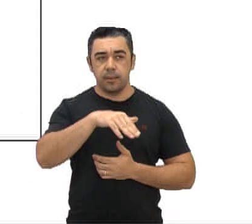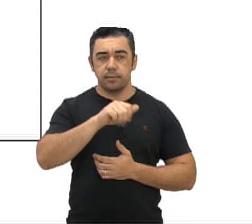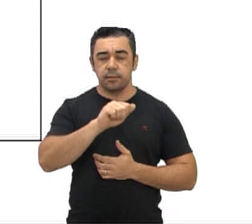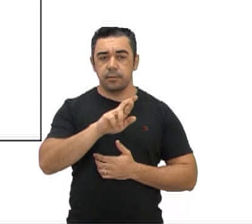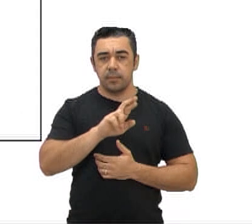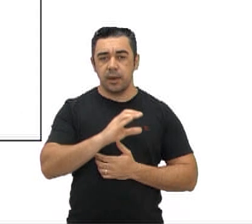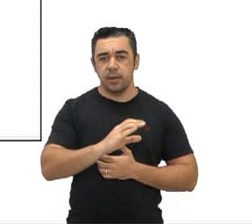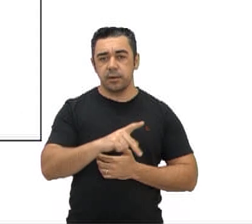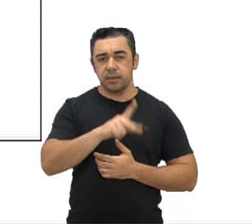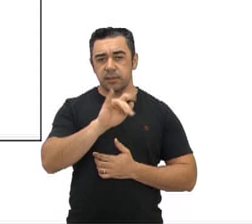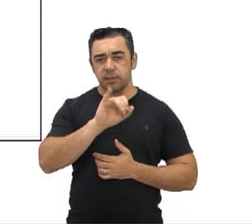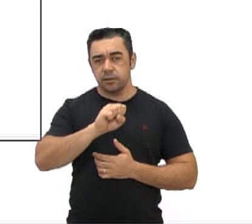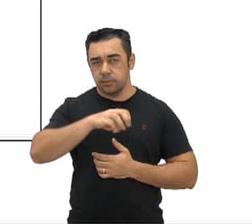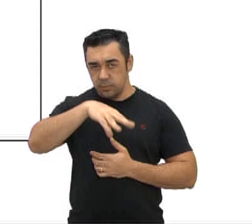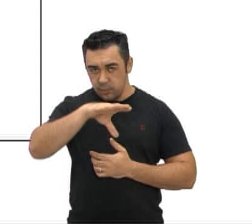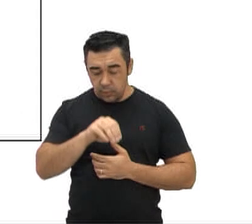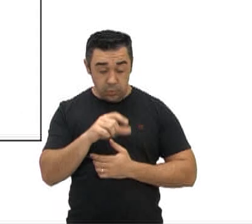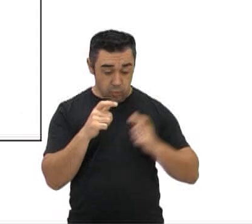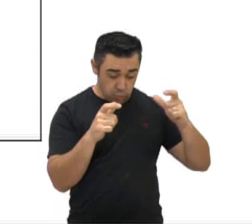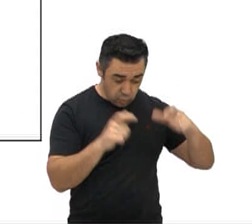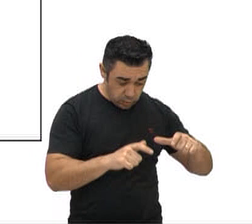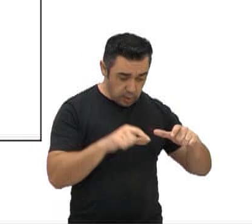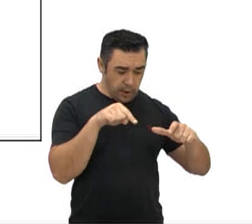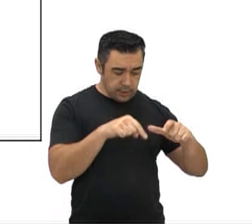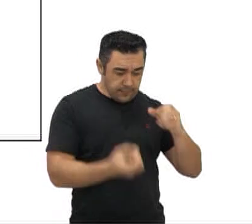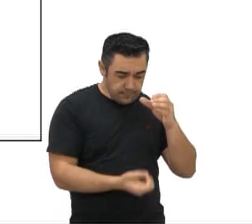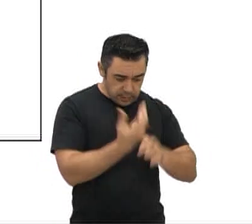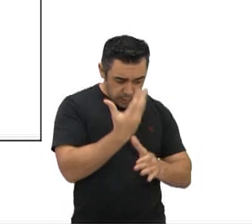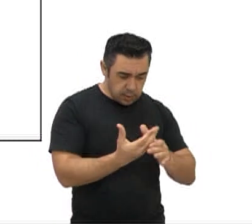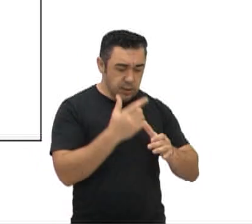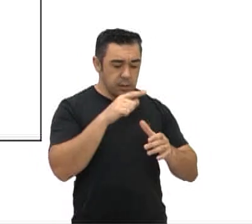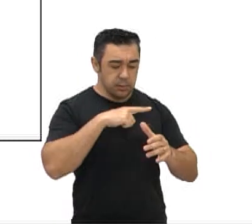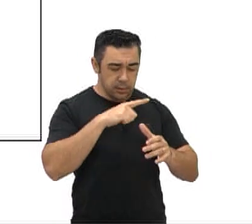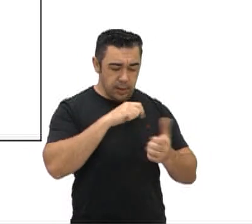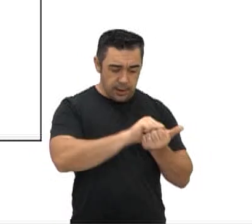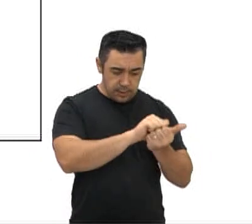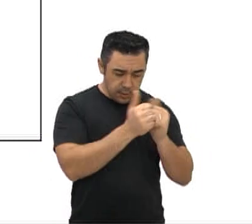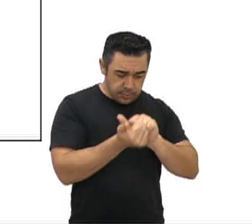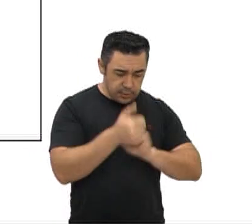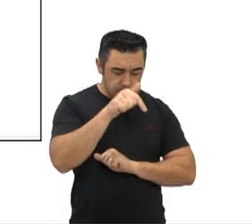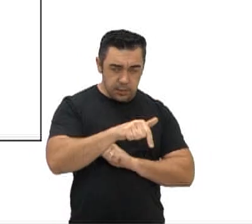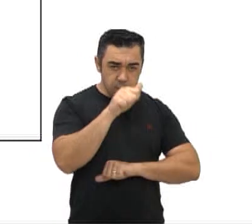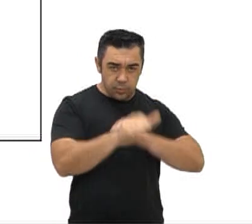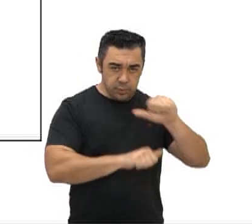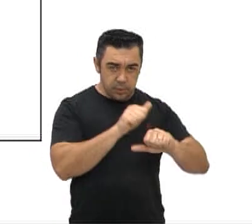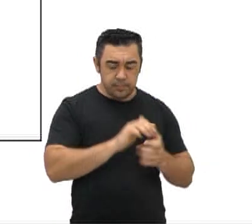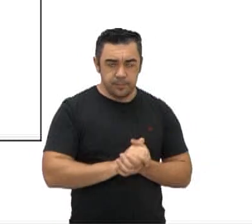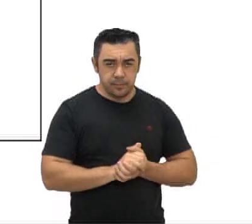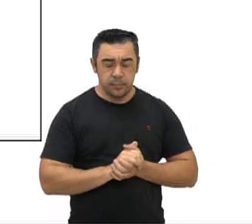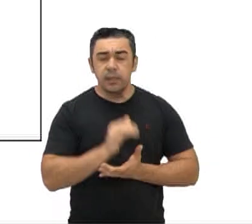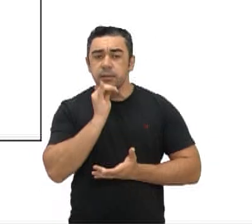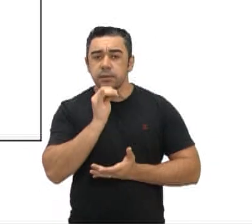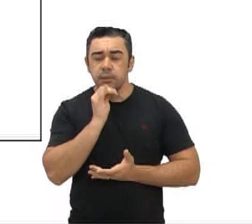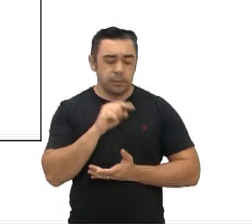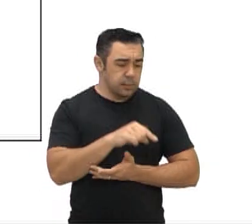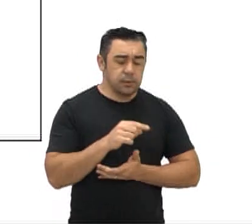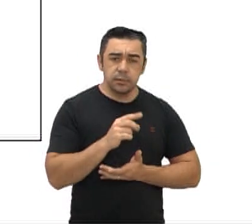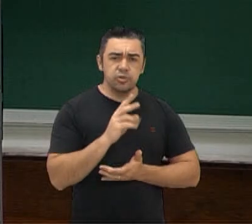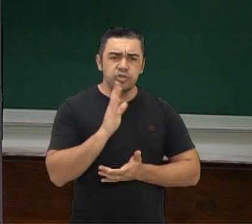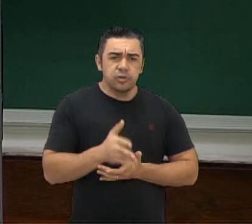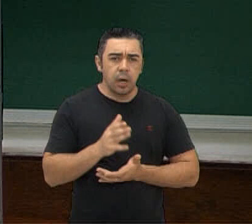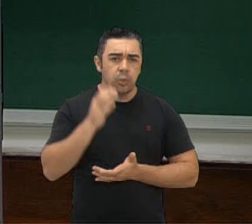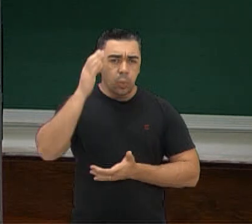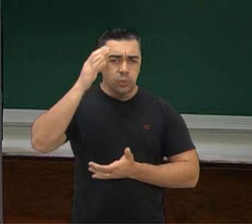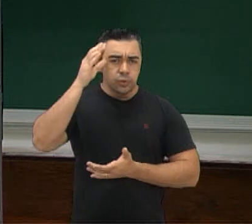está criando a necessidade de mudança. Está criando a necessidade de adaptação. Então, é como se o organismo ele fizesse isso